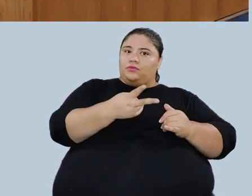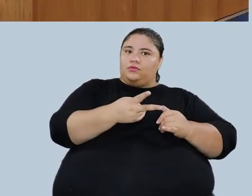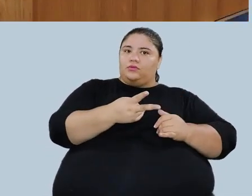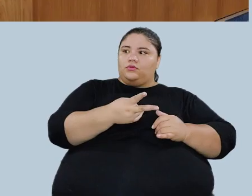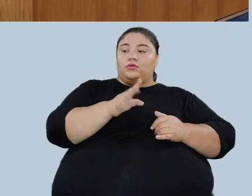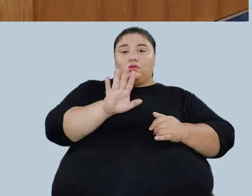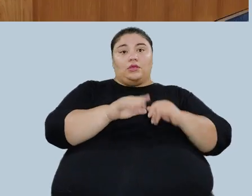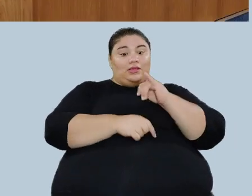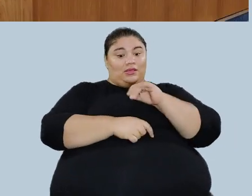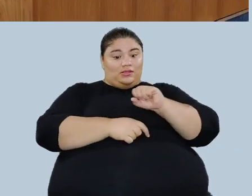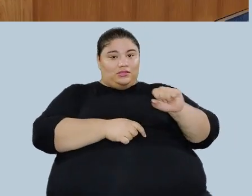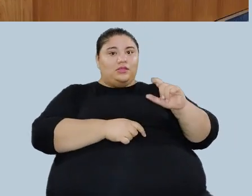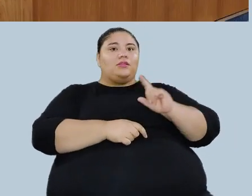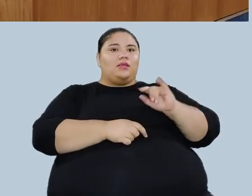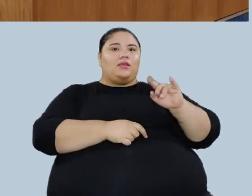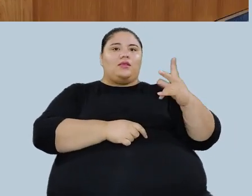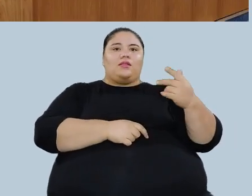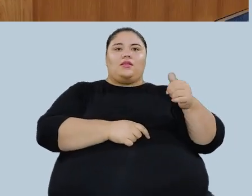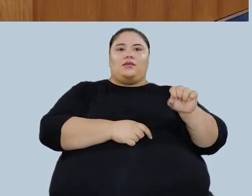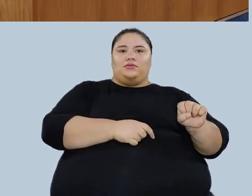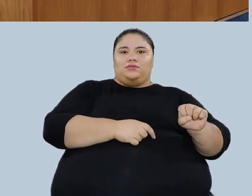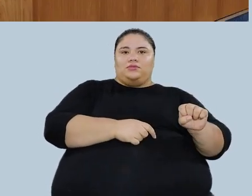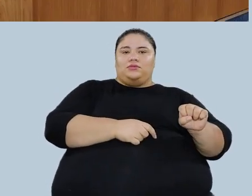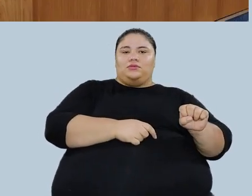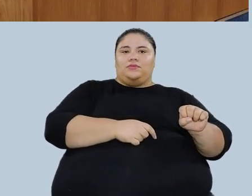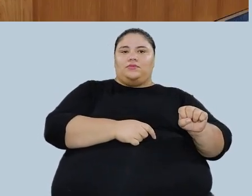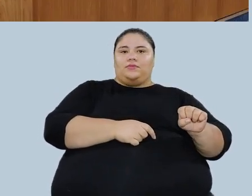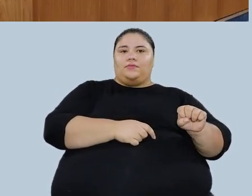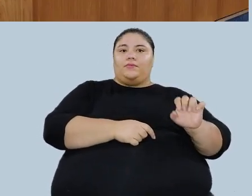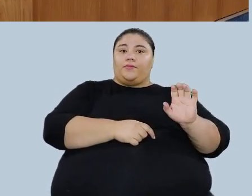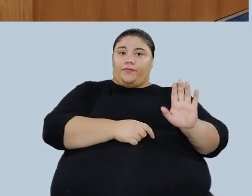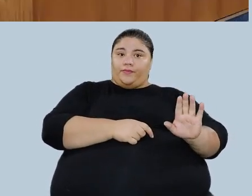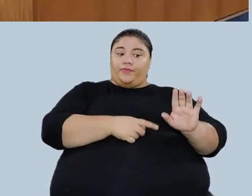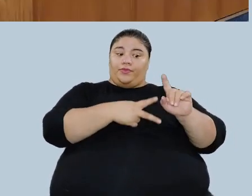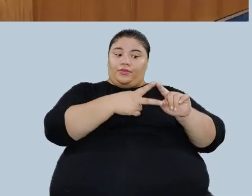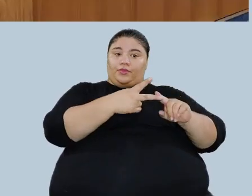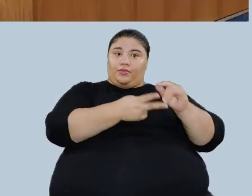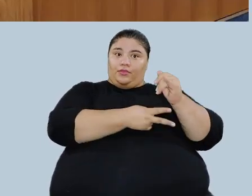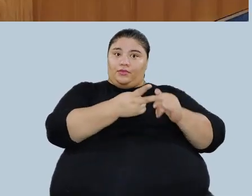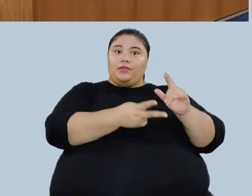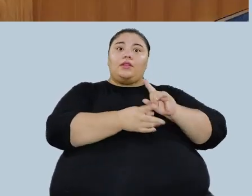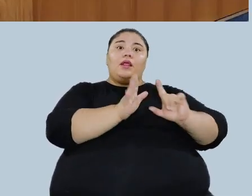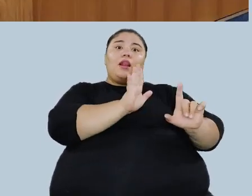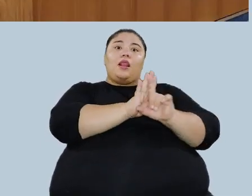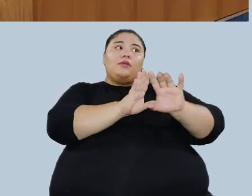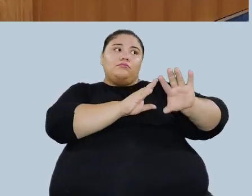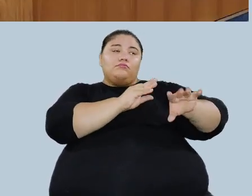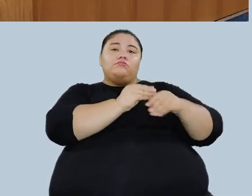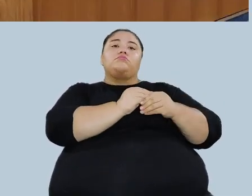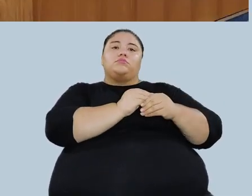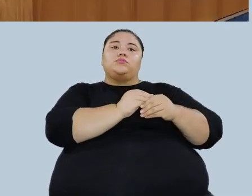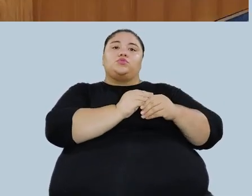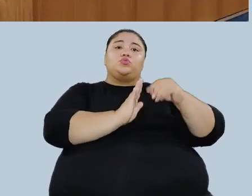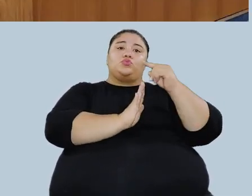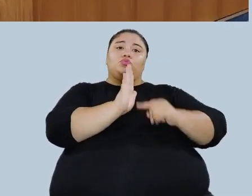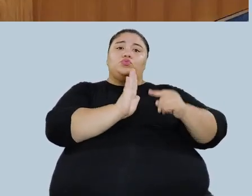caso do ISS, nós temos ilhas de não tributação. A questão do PIS/COFINS é que a lei prevê as deduções e exclusões